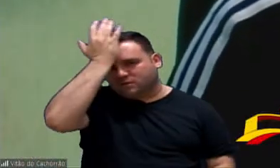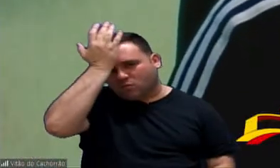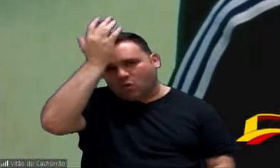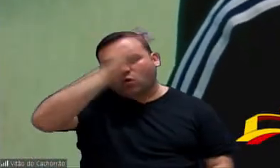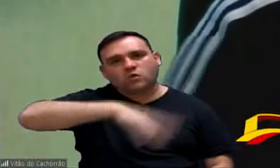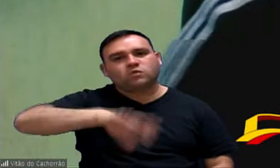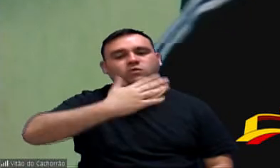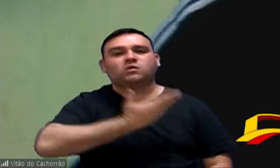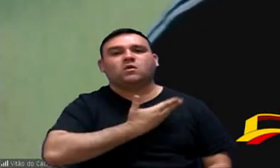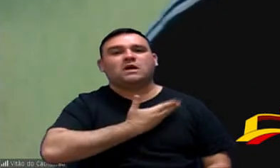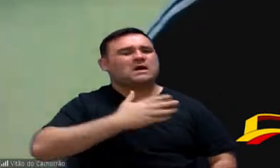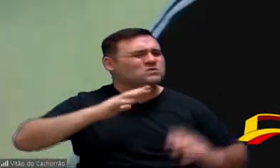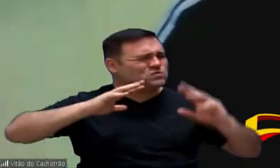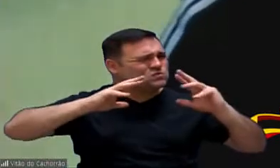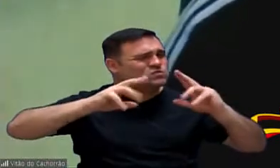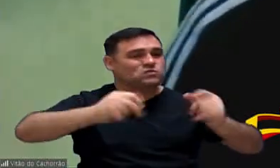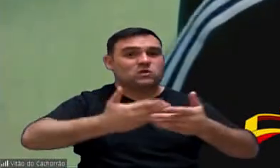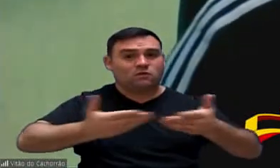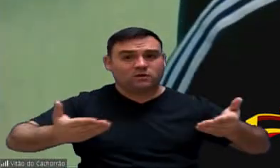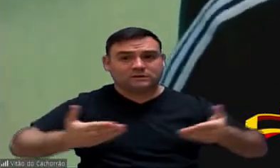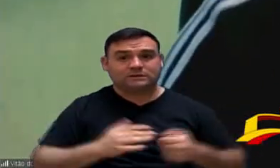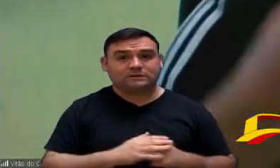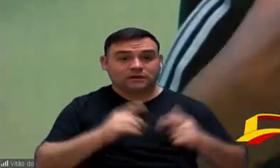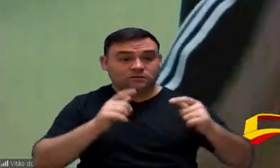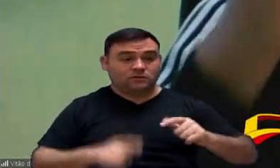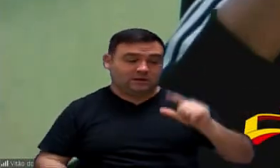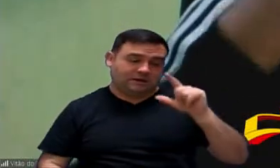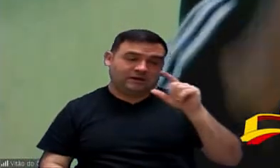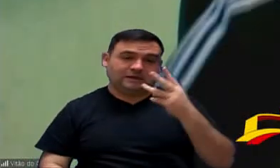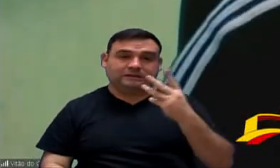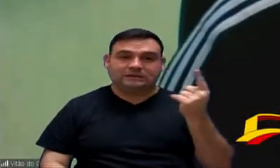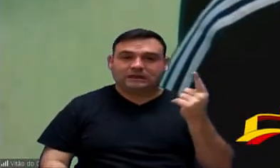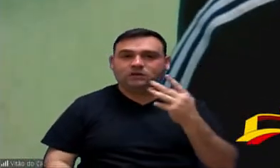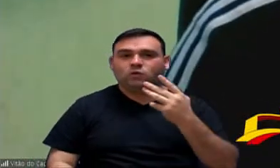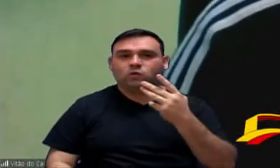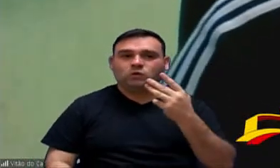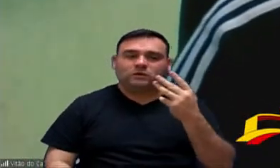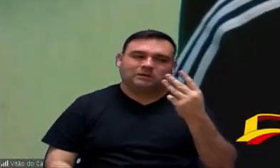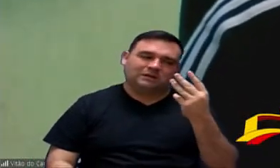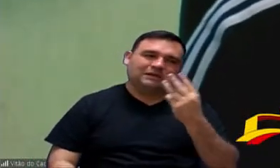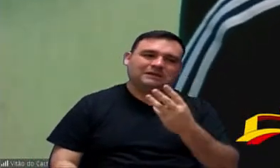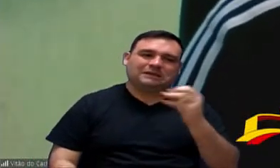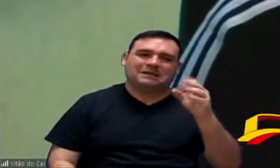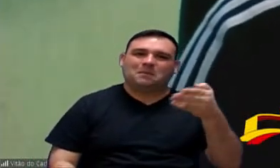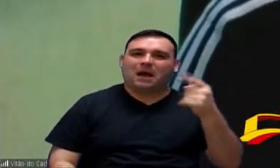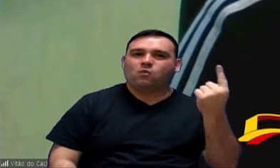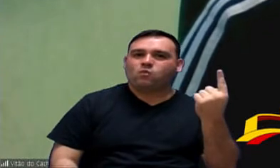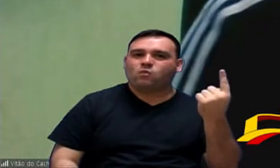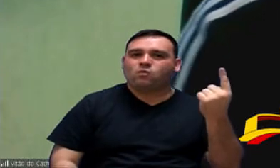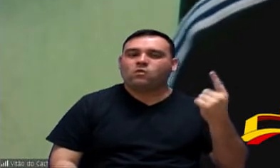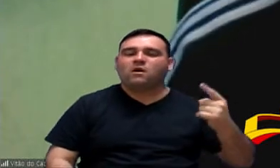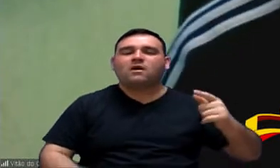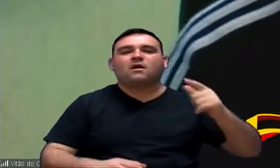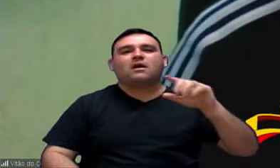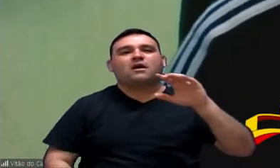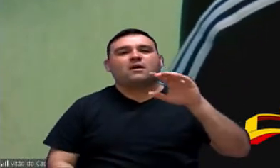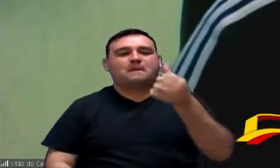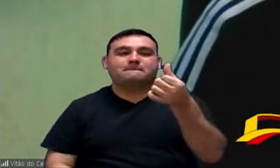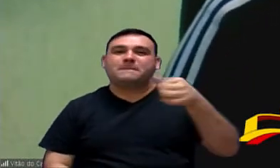colegas, Fausto, de todos. Lá no Genebra, em Brigadeiro, Simoa, a gente lutando,